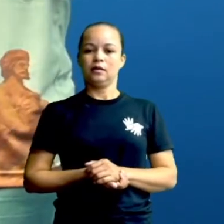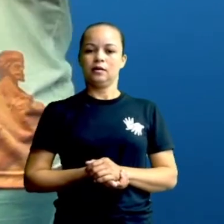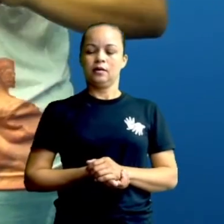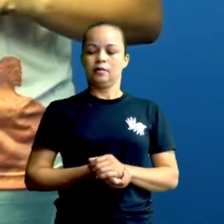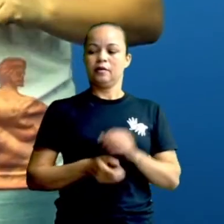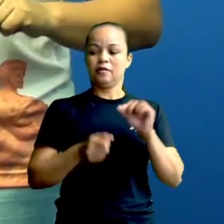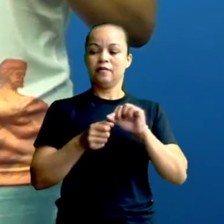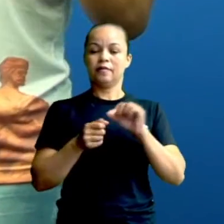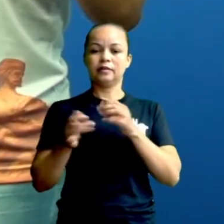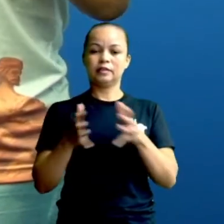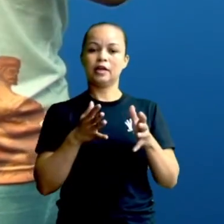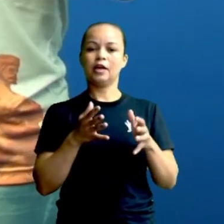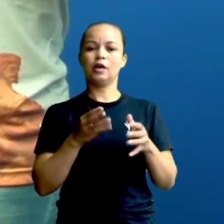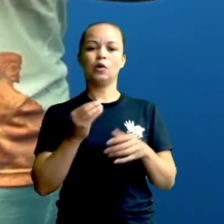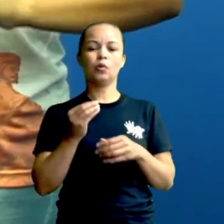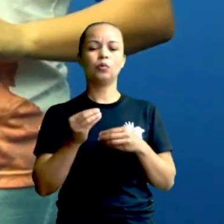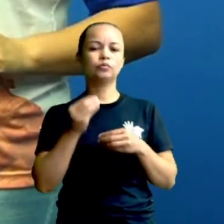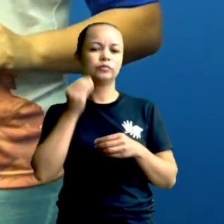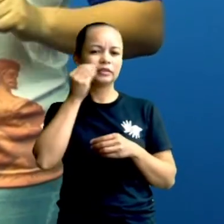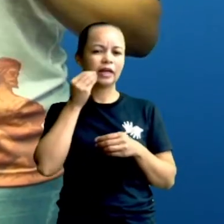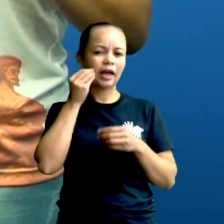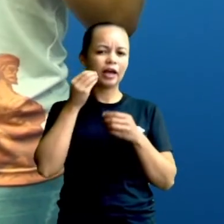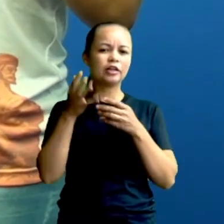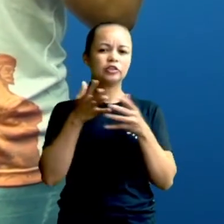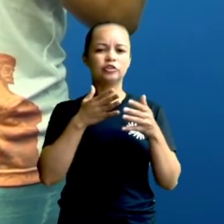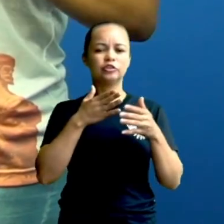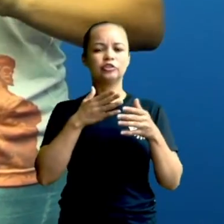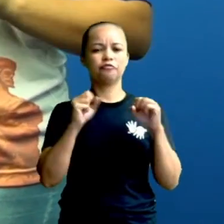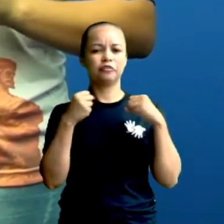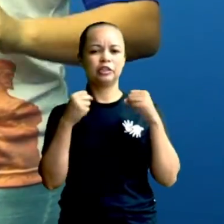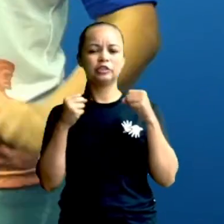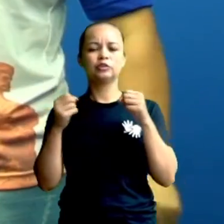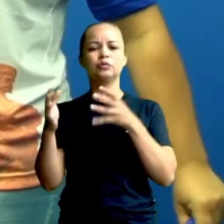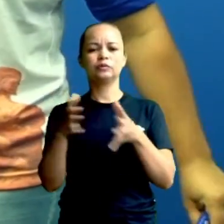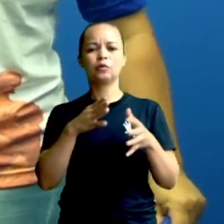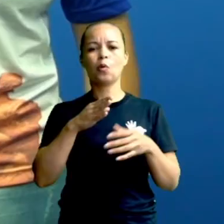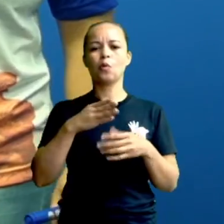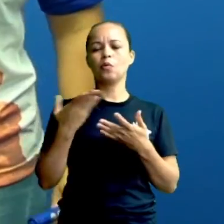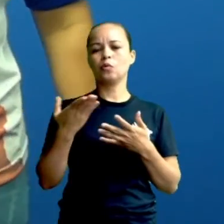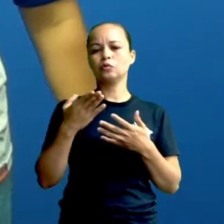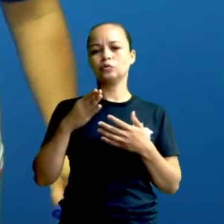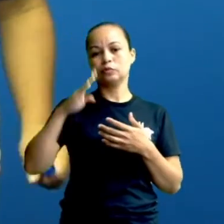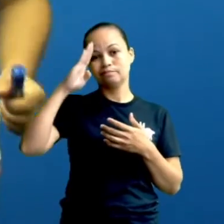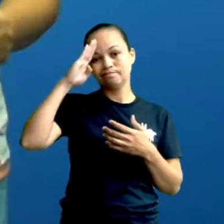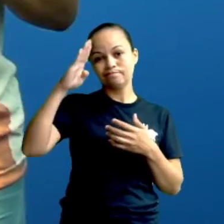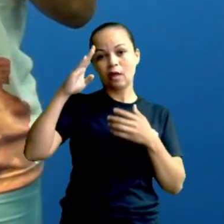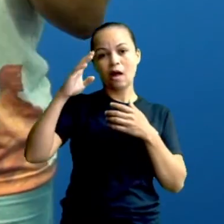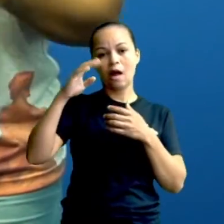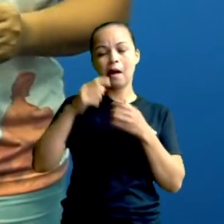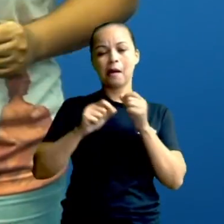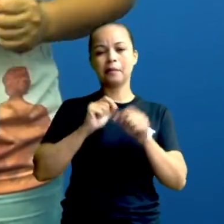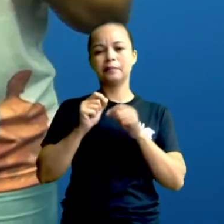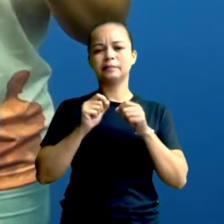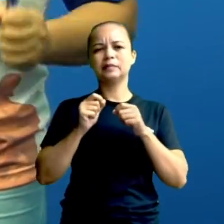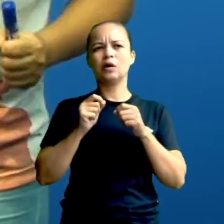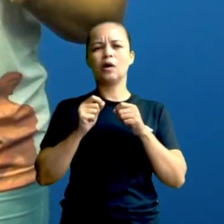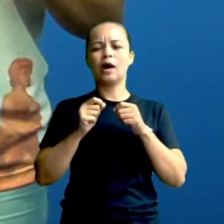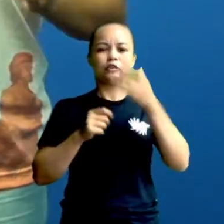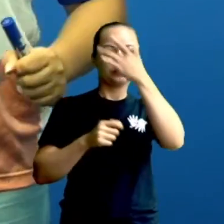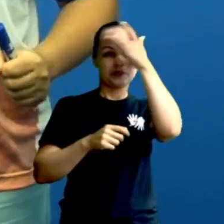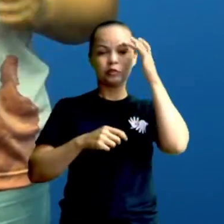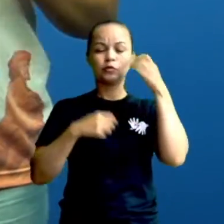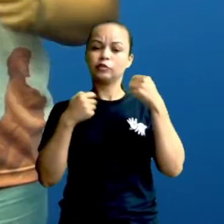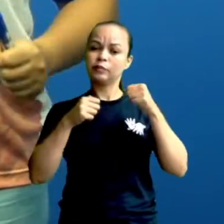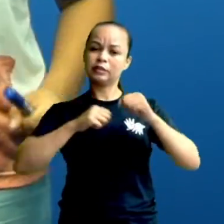teste físico em determinado concurso da PM, os candidatos devem